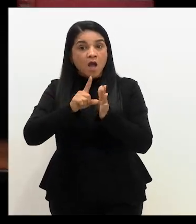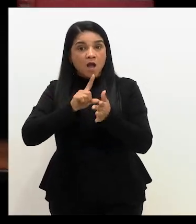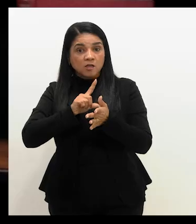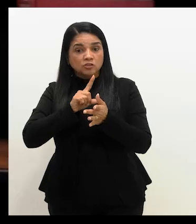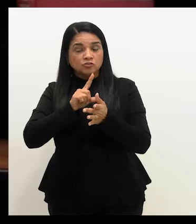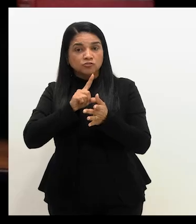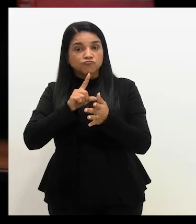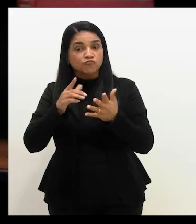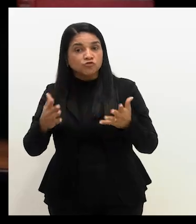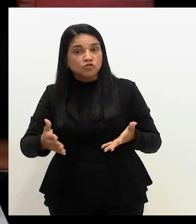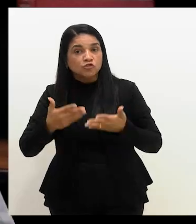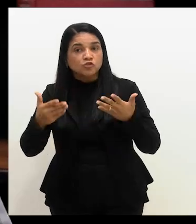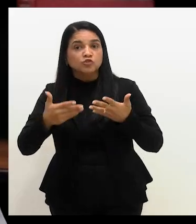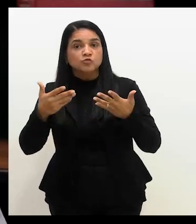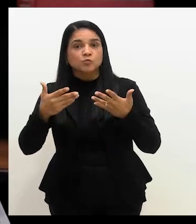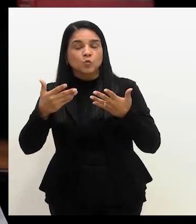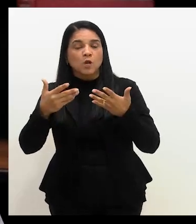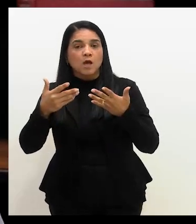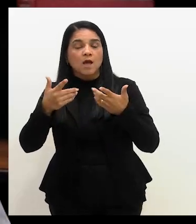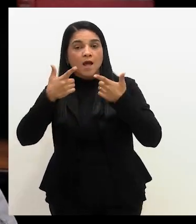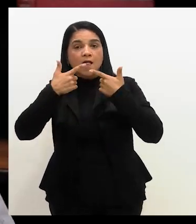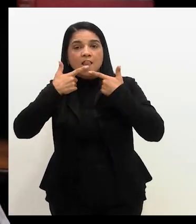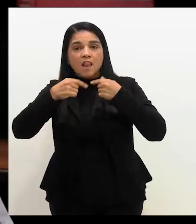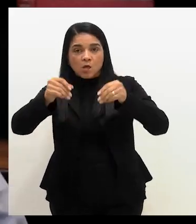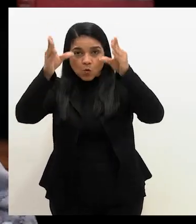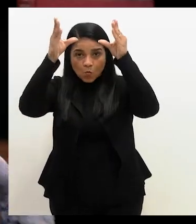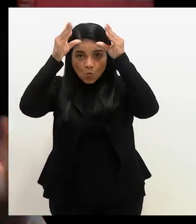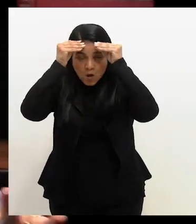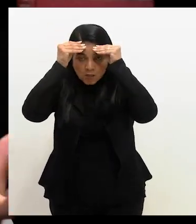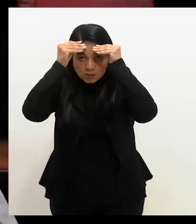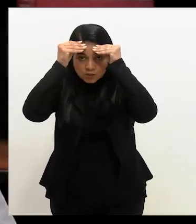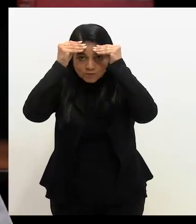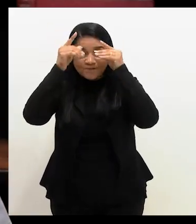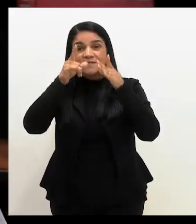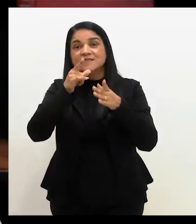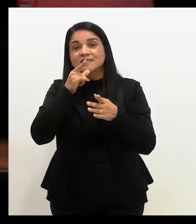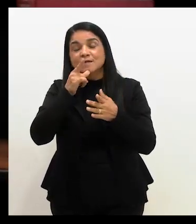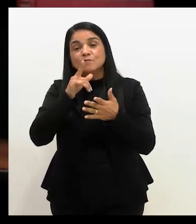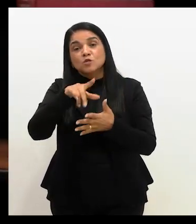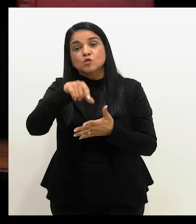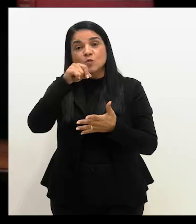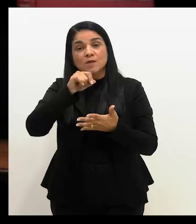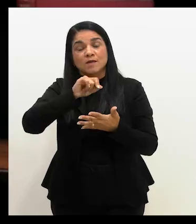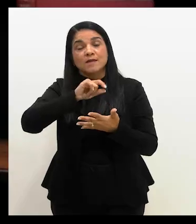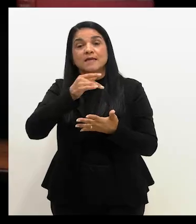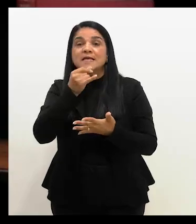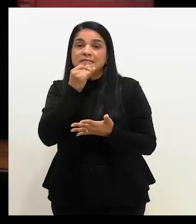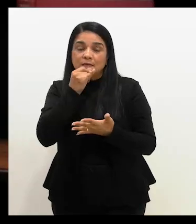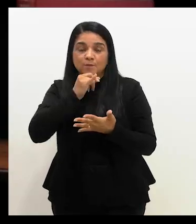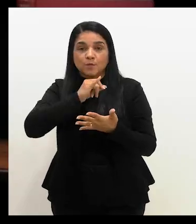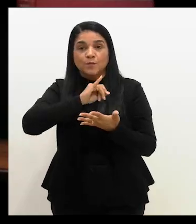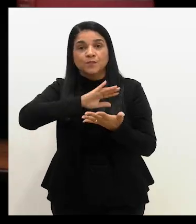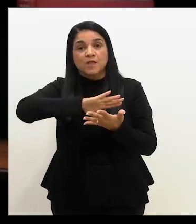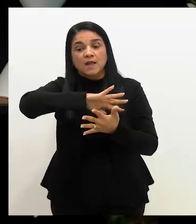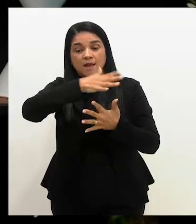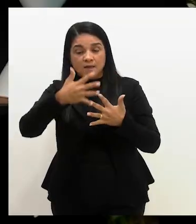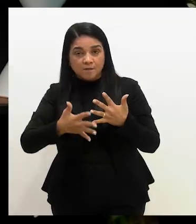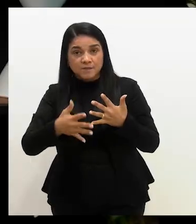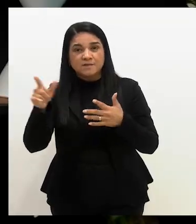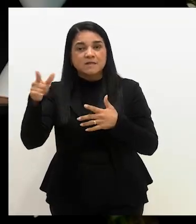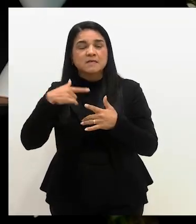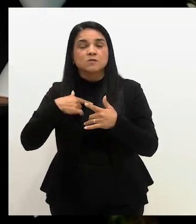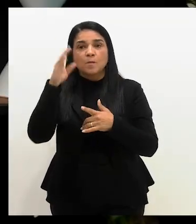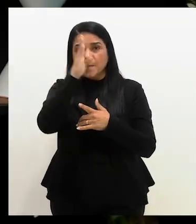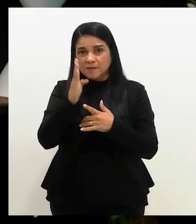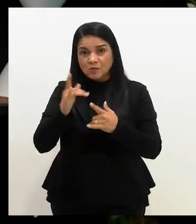maneira precoce, se estimule da forma de uma linguagem alternativa, por exemplo, Libras, né? A gente sabe que no Brasil,